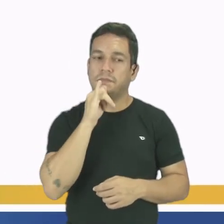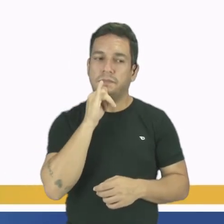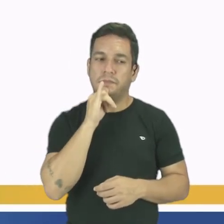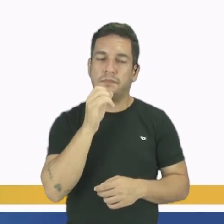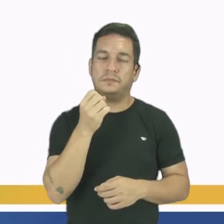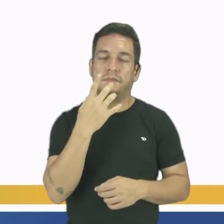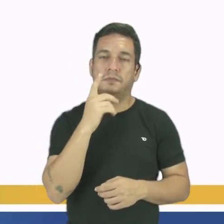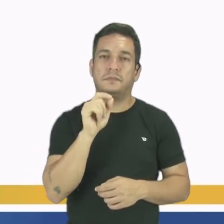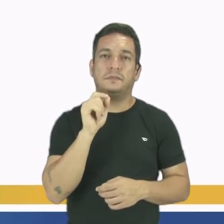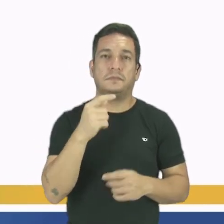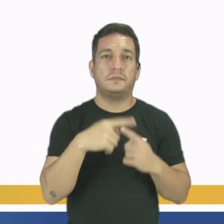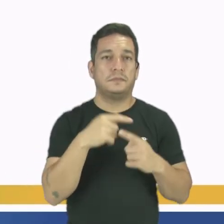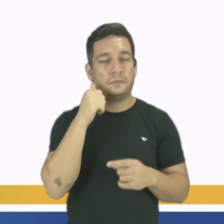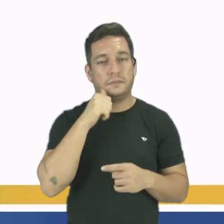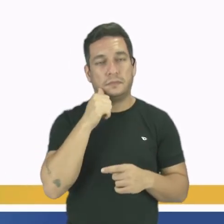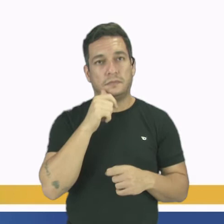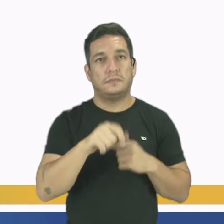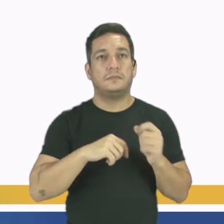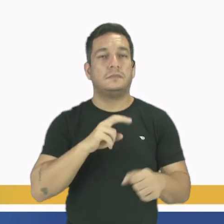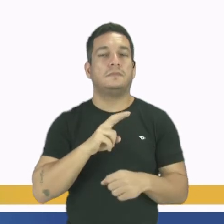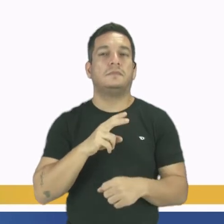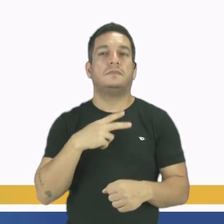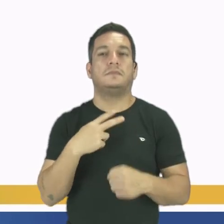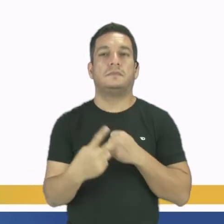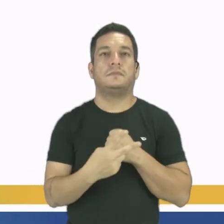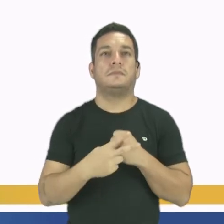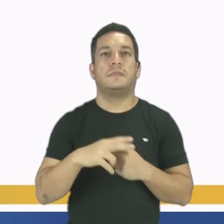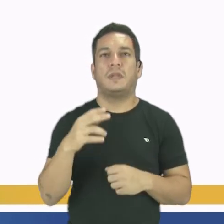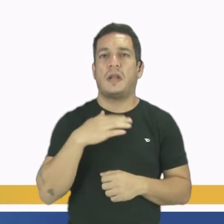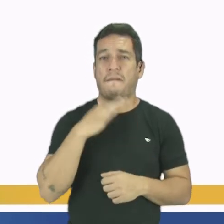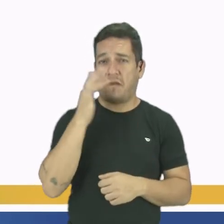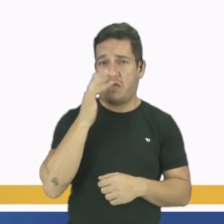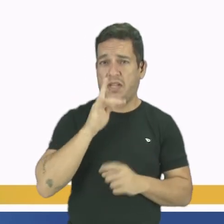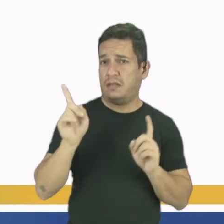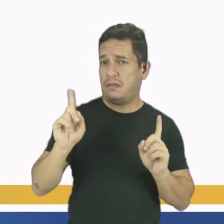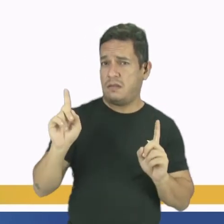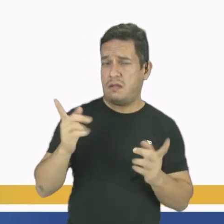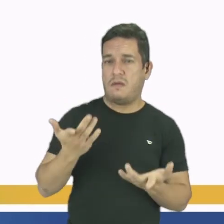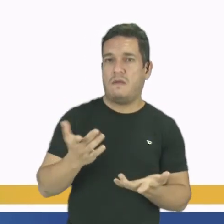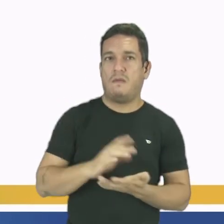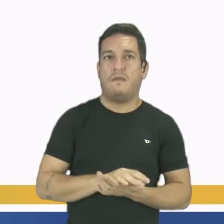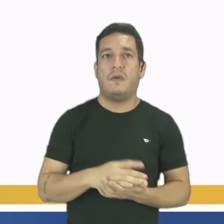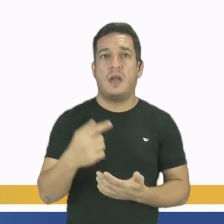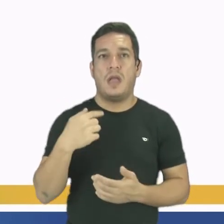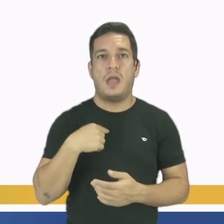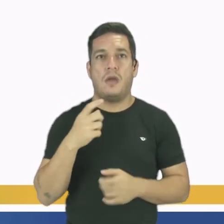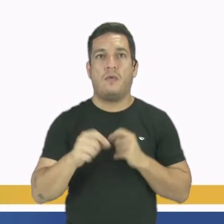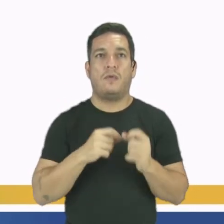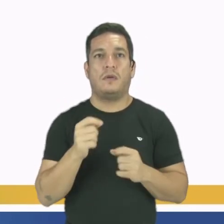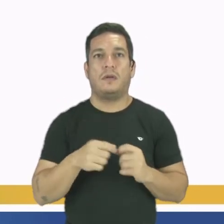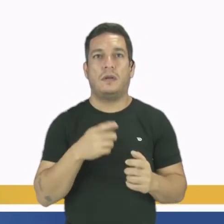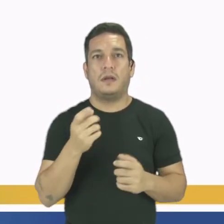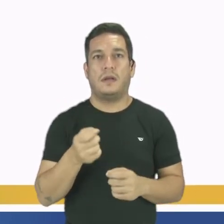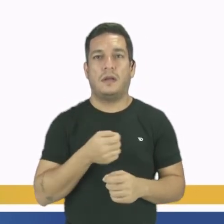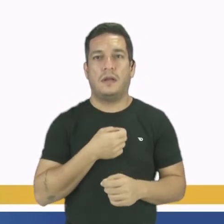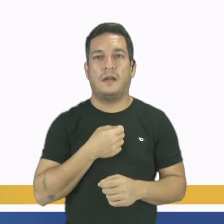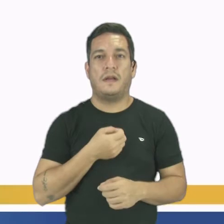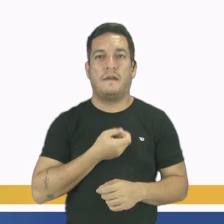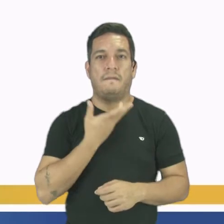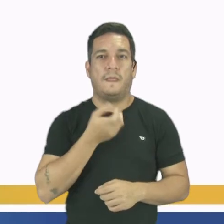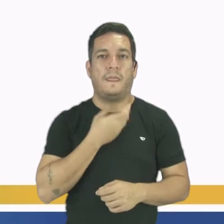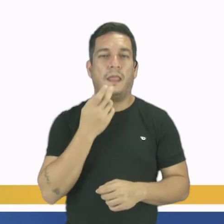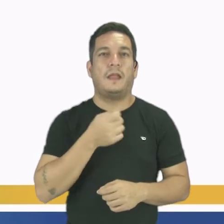bom, porque a mulher se defende dizendo o seguinte: fofoqueira não, querida. Eu sou produtora de biografias orais